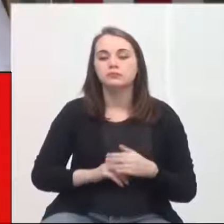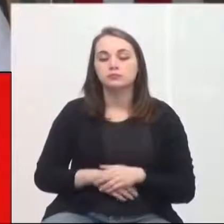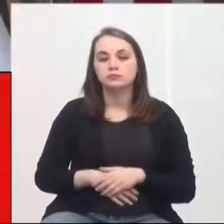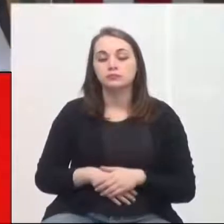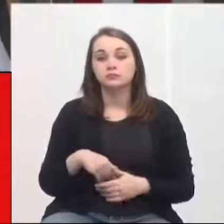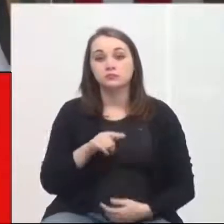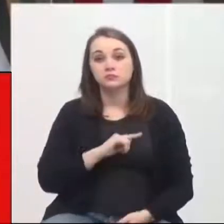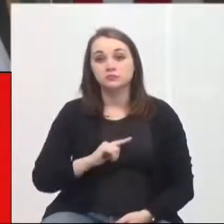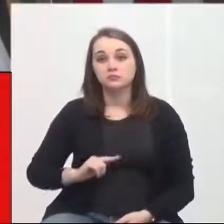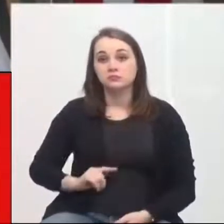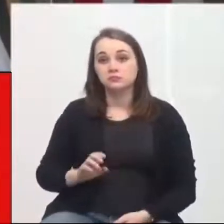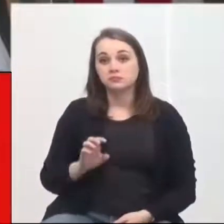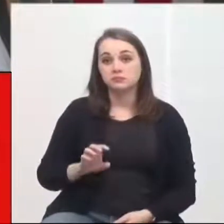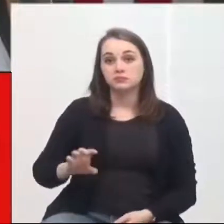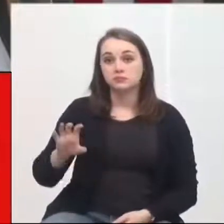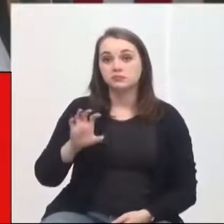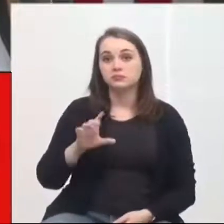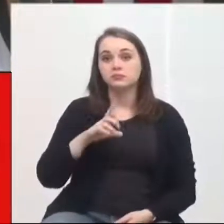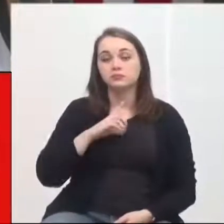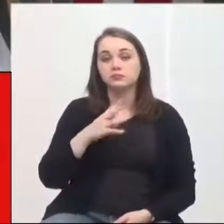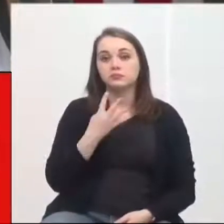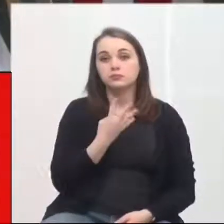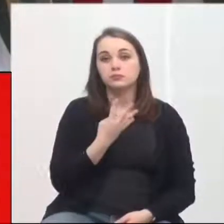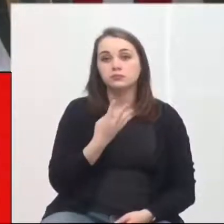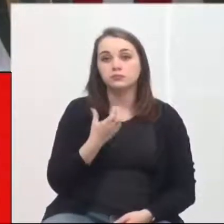O governo do estado dispõe de 465 milhões